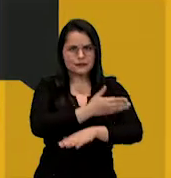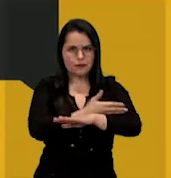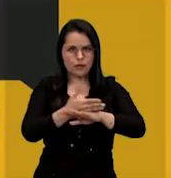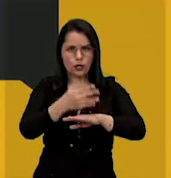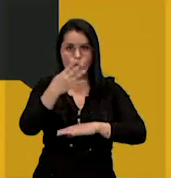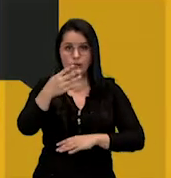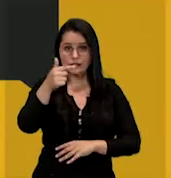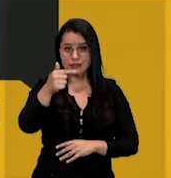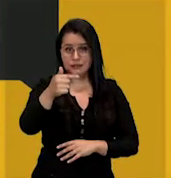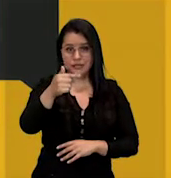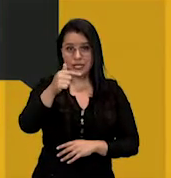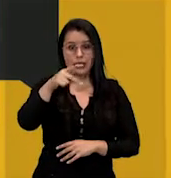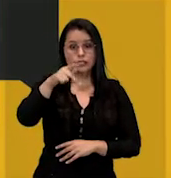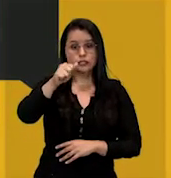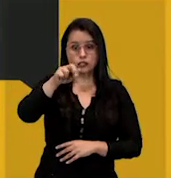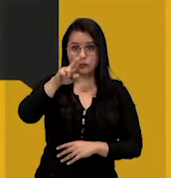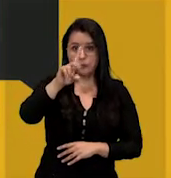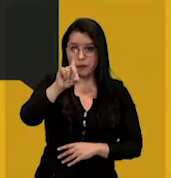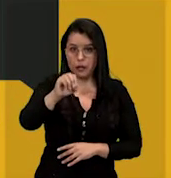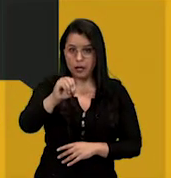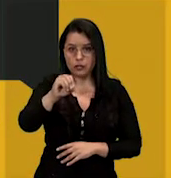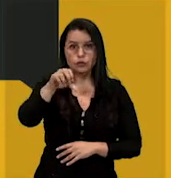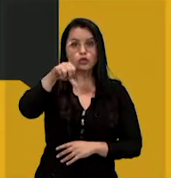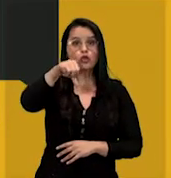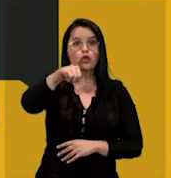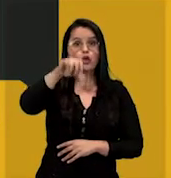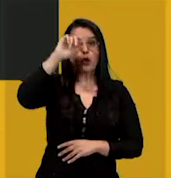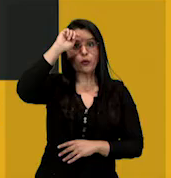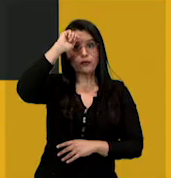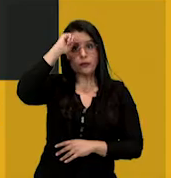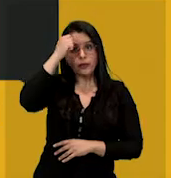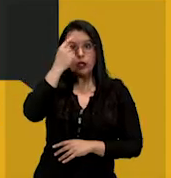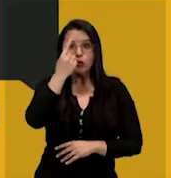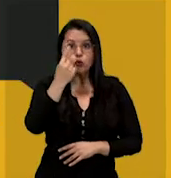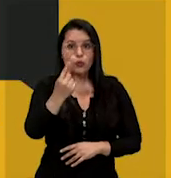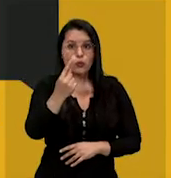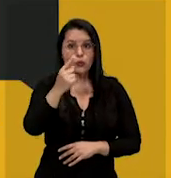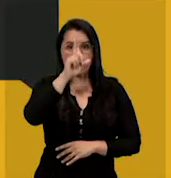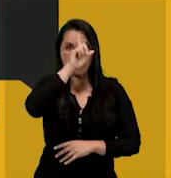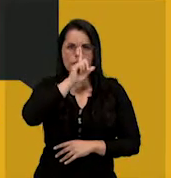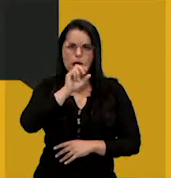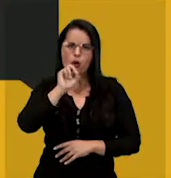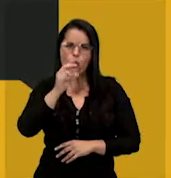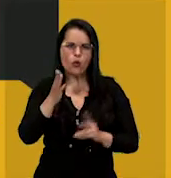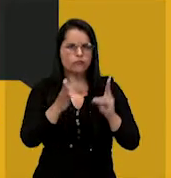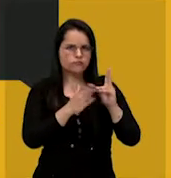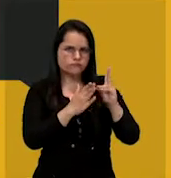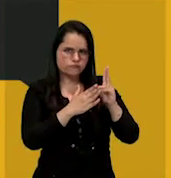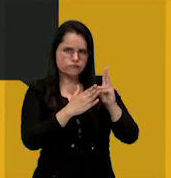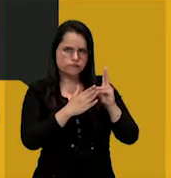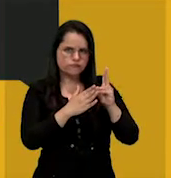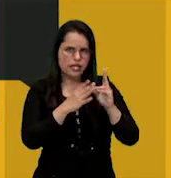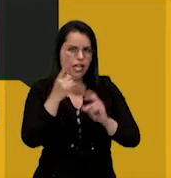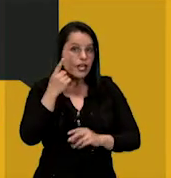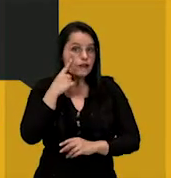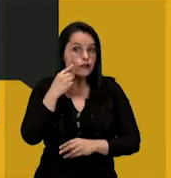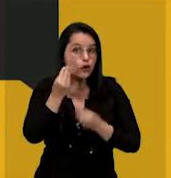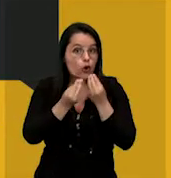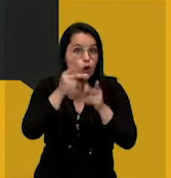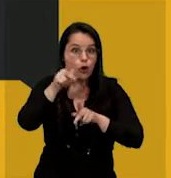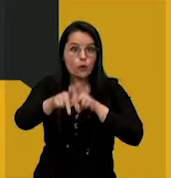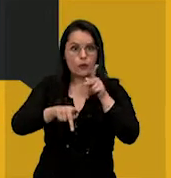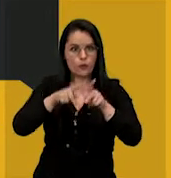pardos, 9 pretos, 1 amarelo ou indígena. Viram como a